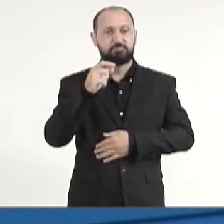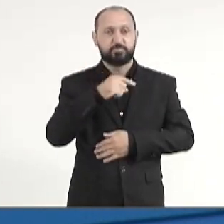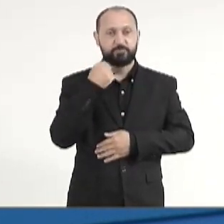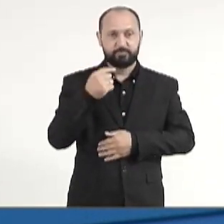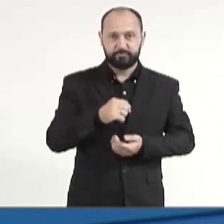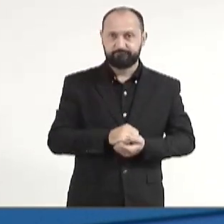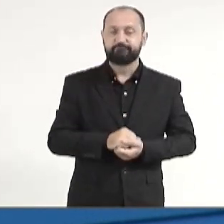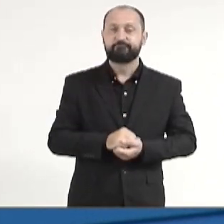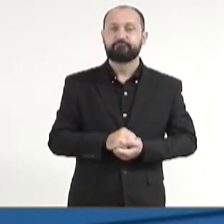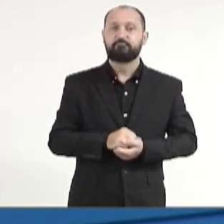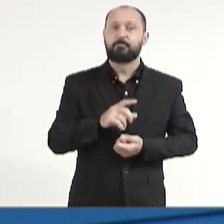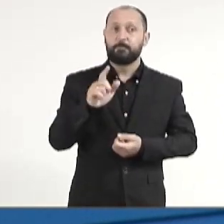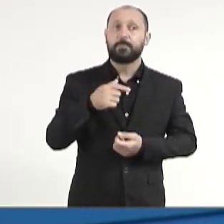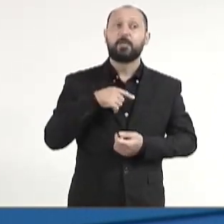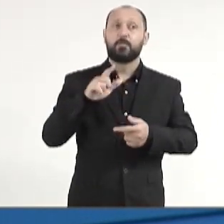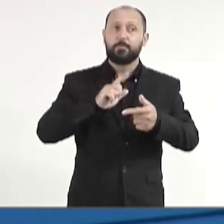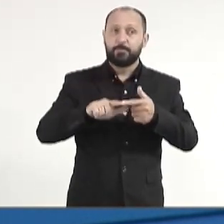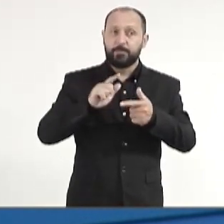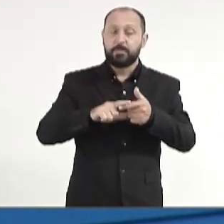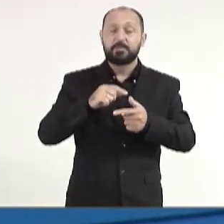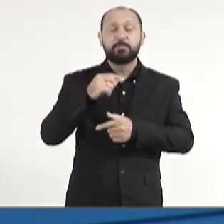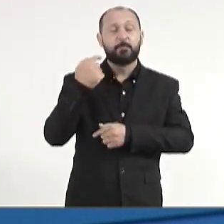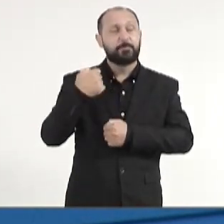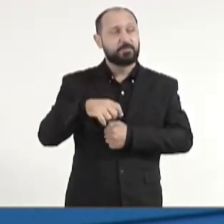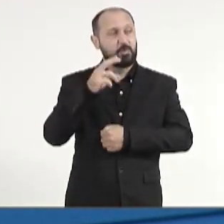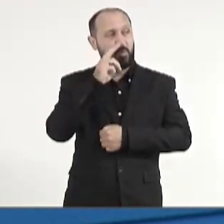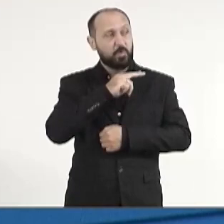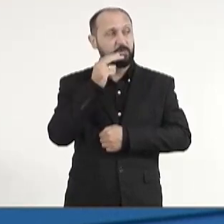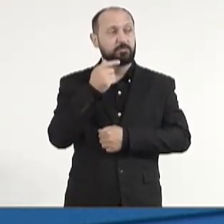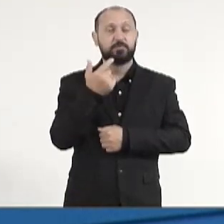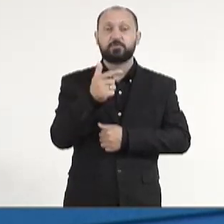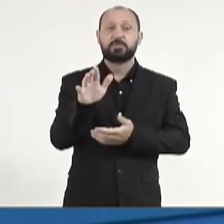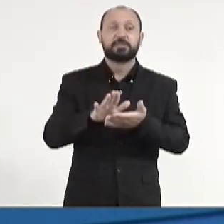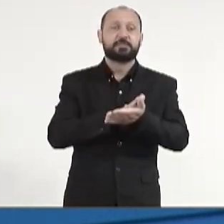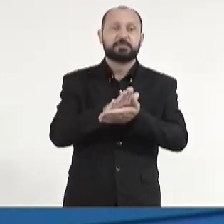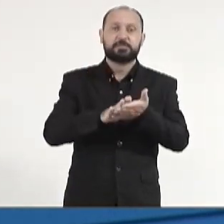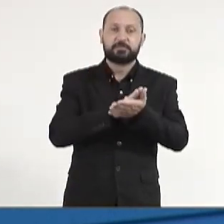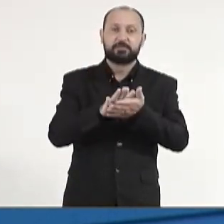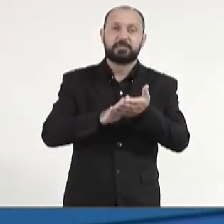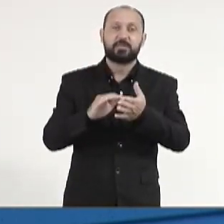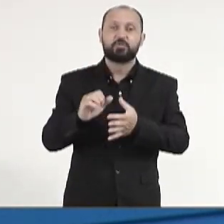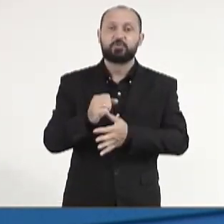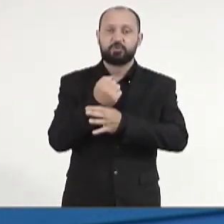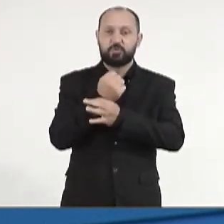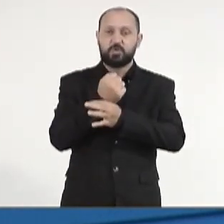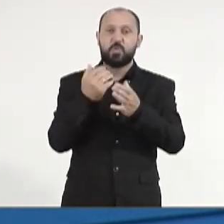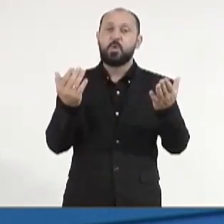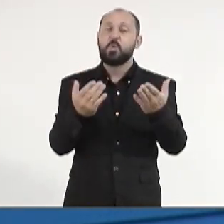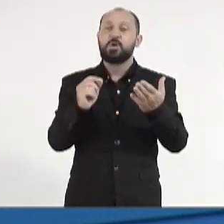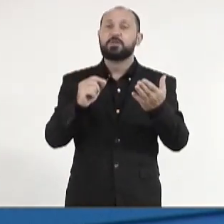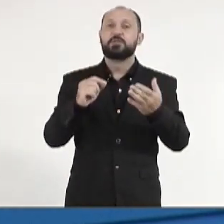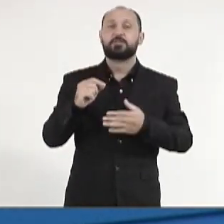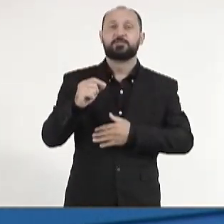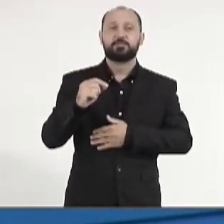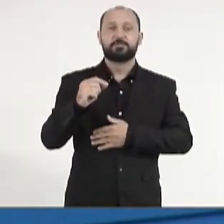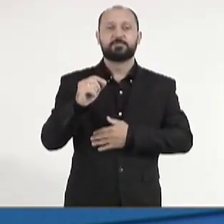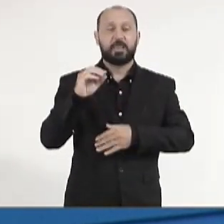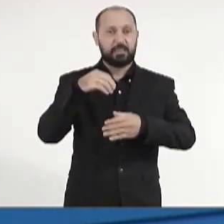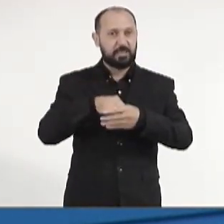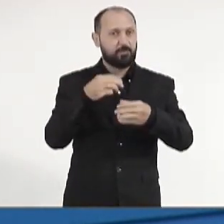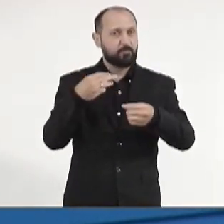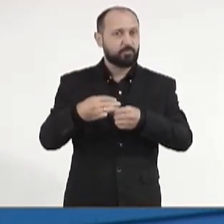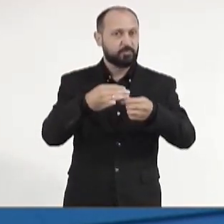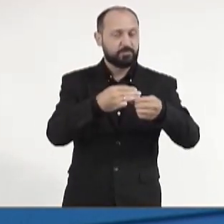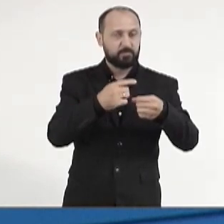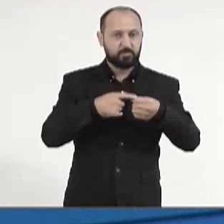morto. Então é uma questão que nós precisamos priorizar. Não há qualquer aparato de segurança hoje, principalmente